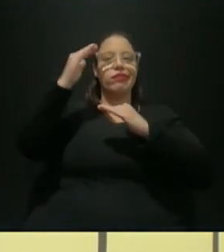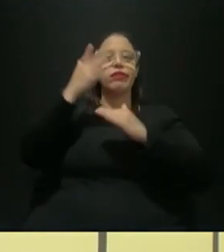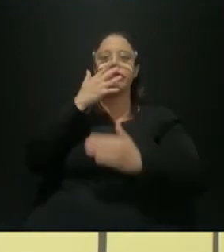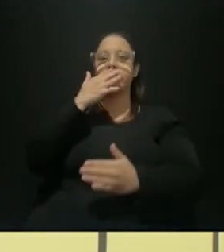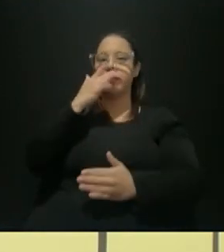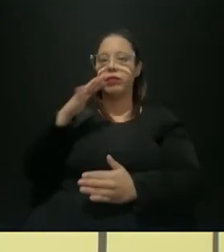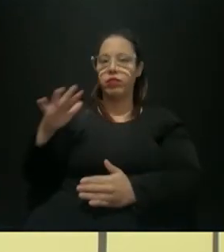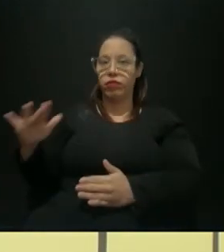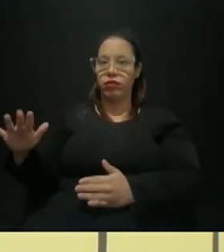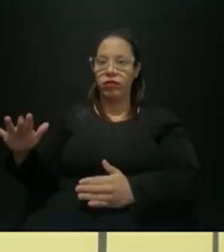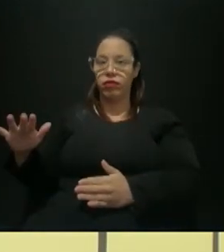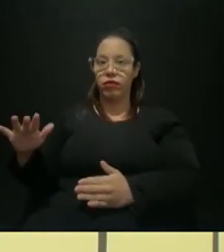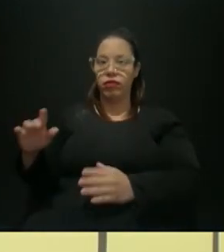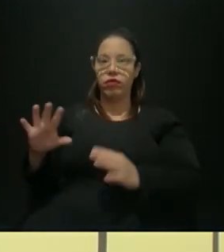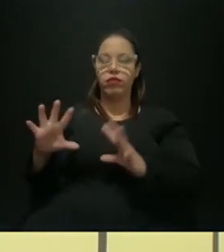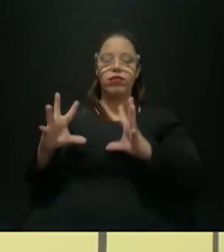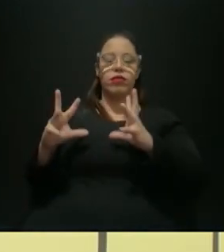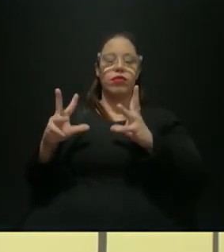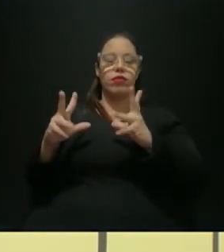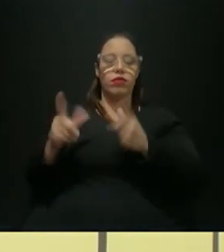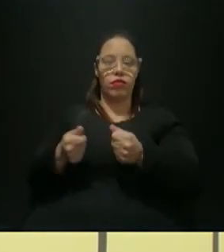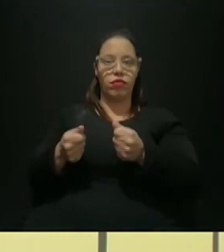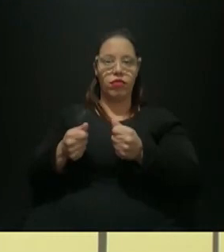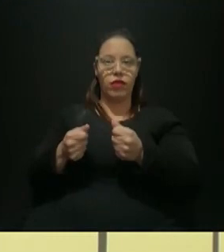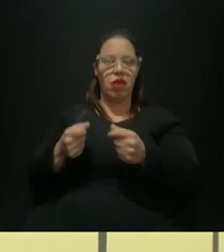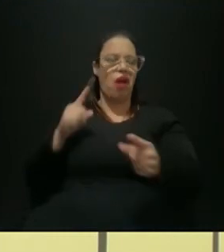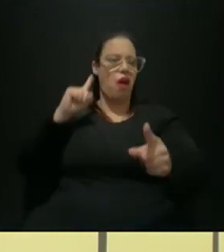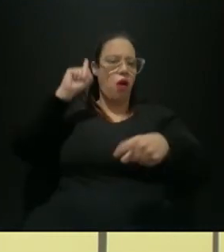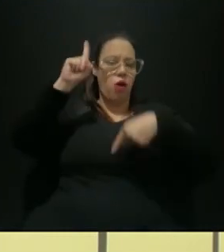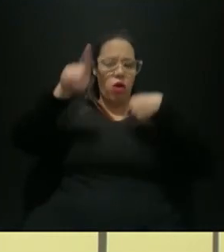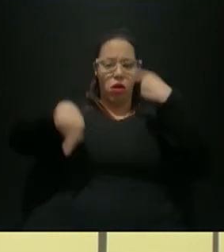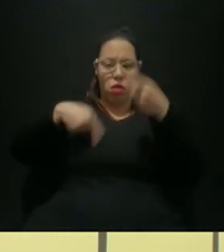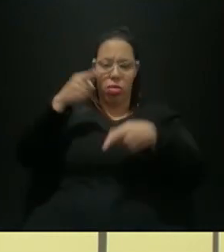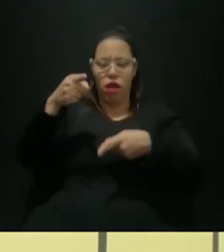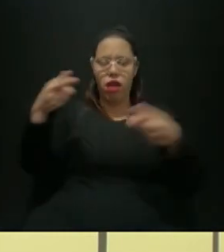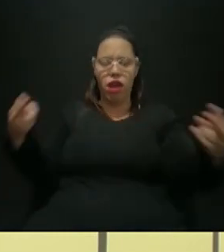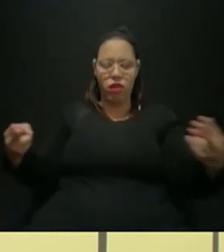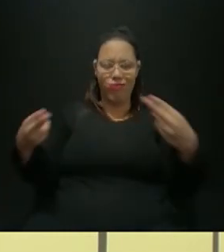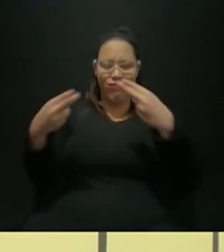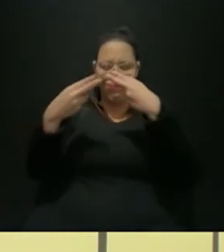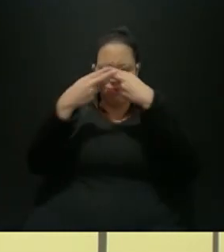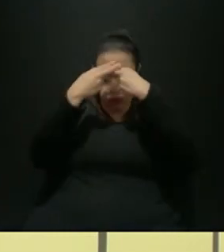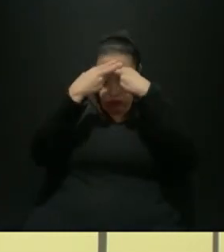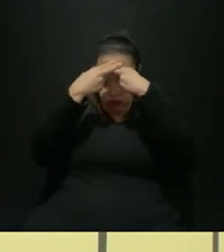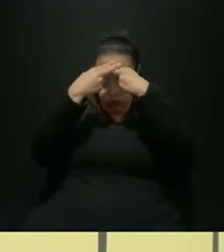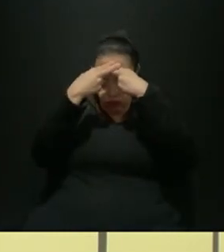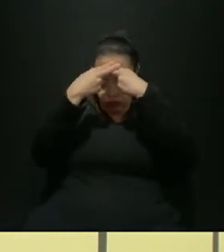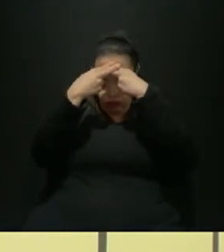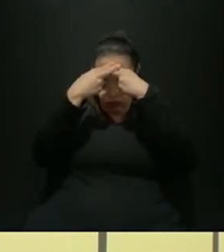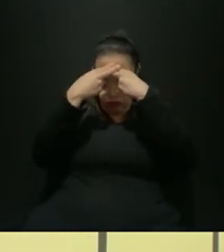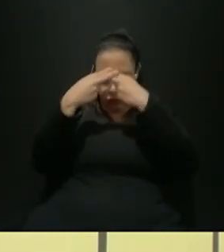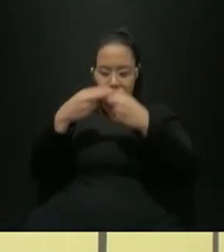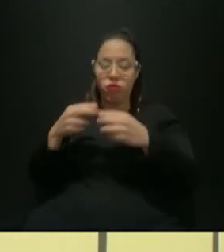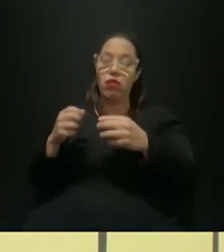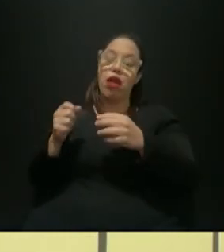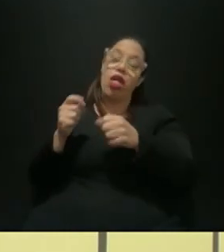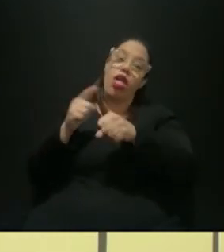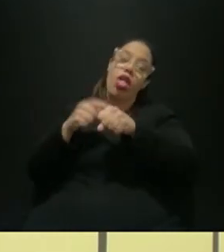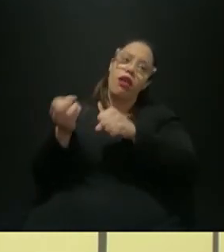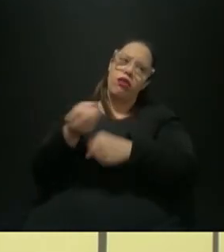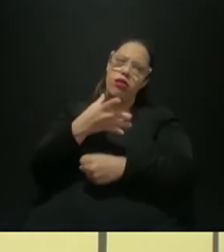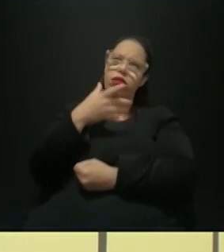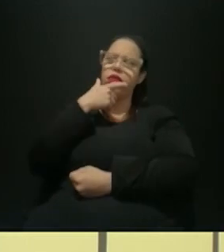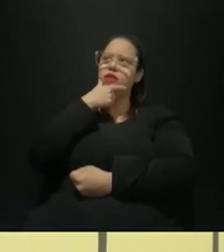desenvolvimento integral e para a superação de traumas também, né? Mais recentemente, essas